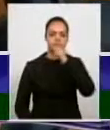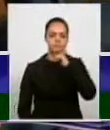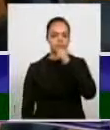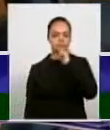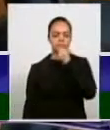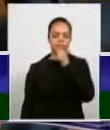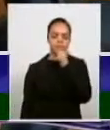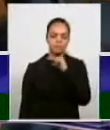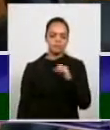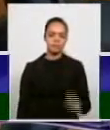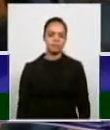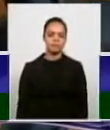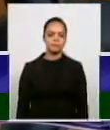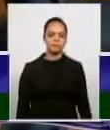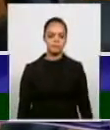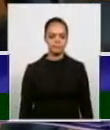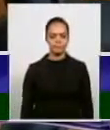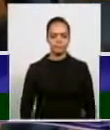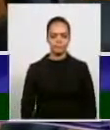Mendonça.